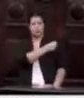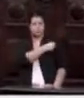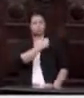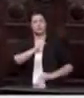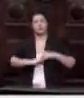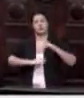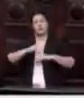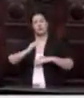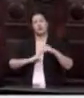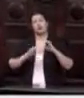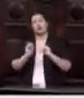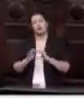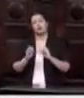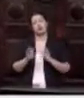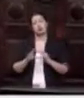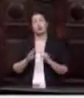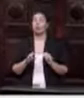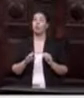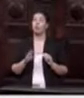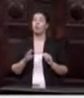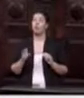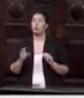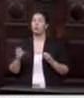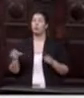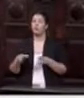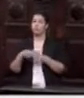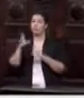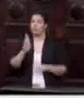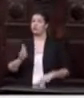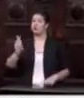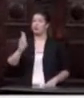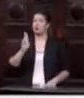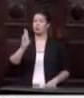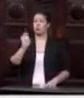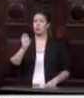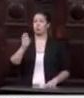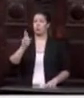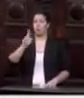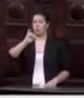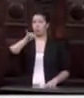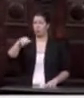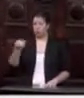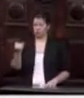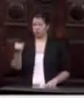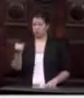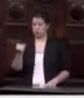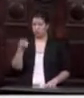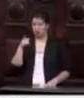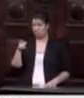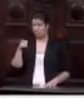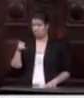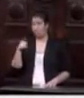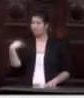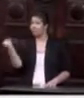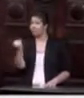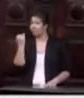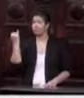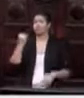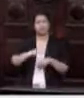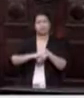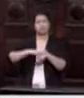profissionais administrativos da Universidade do Estado do Rio de Janeiro, uma das universidades mais importantes desse